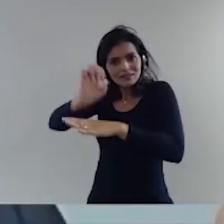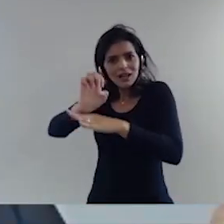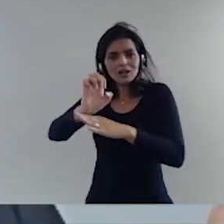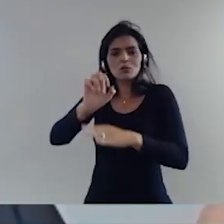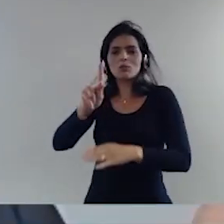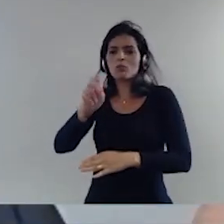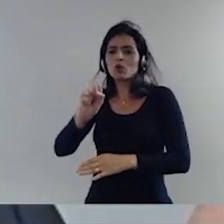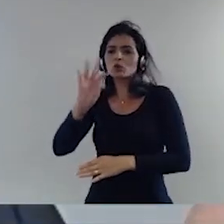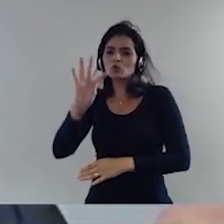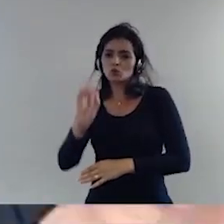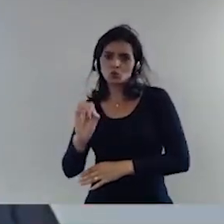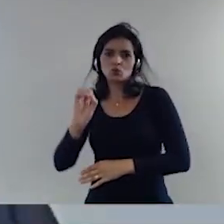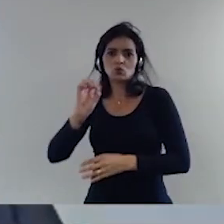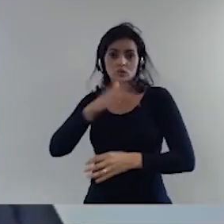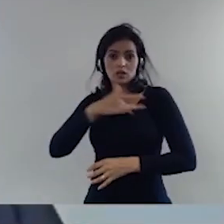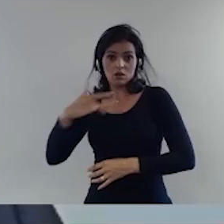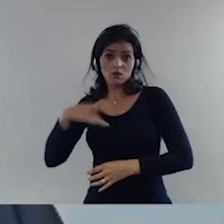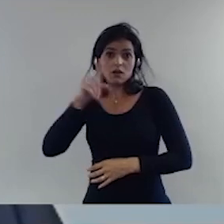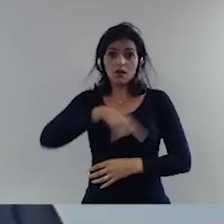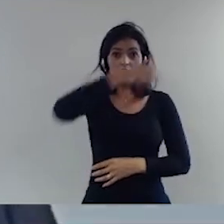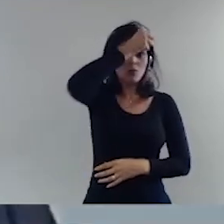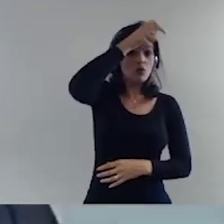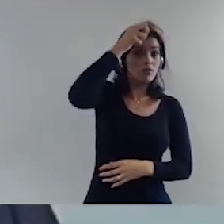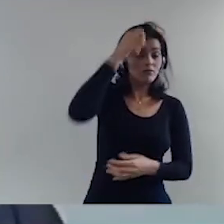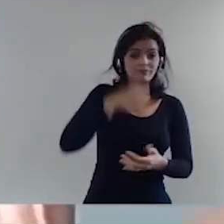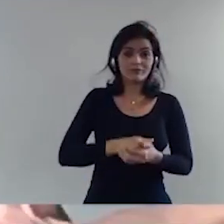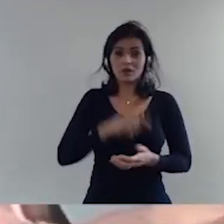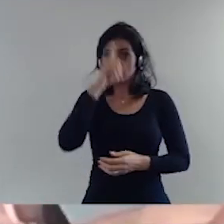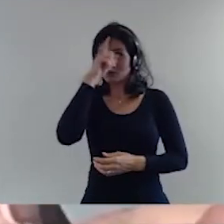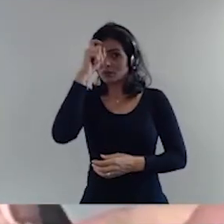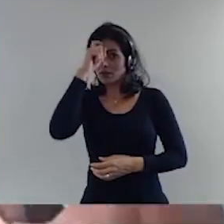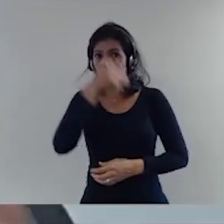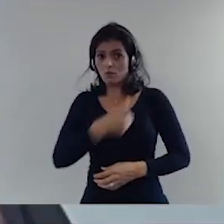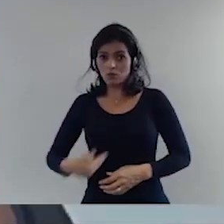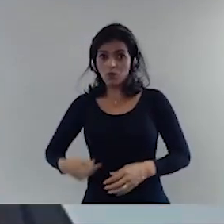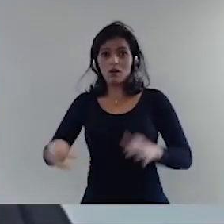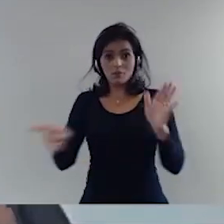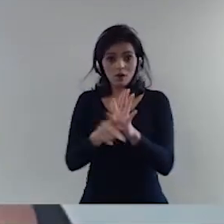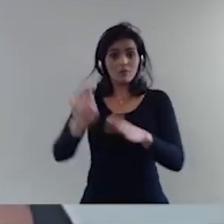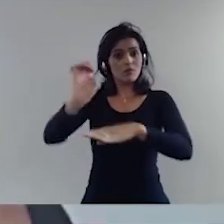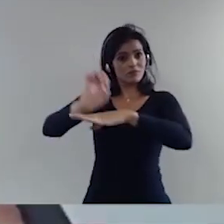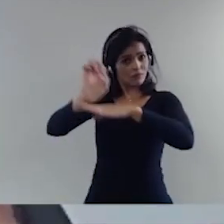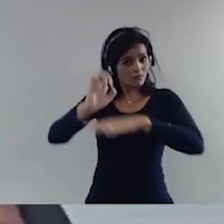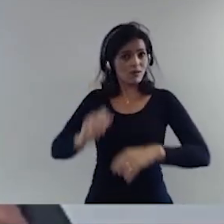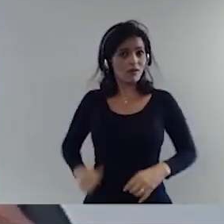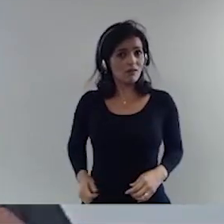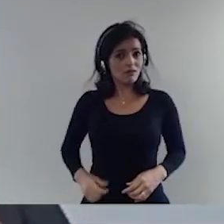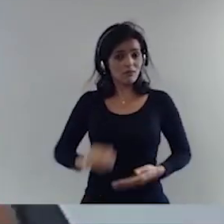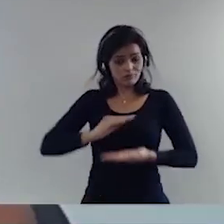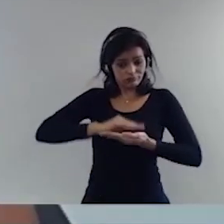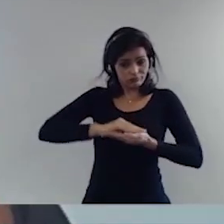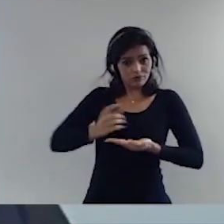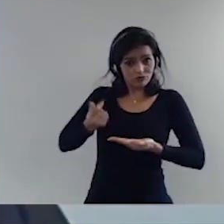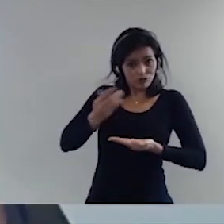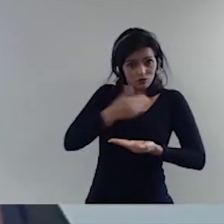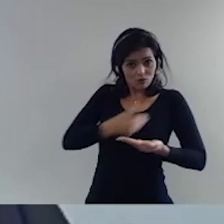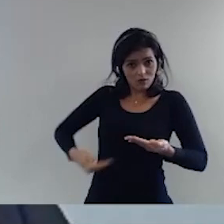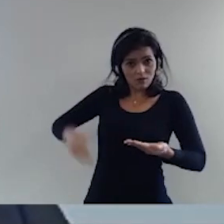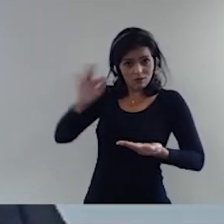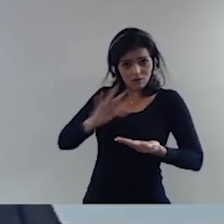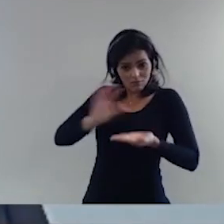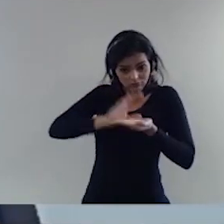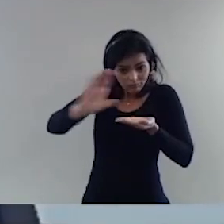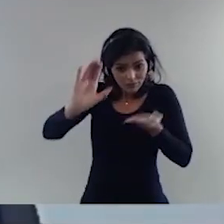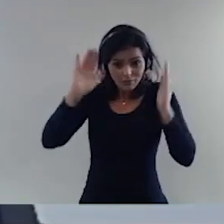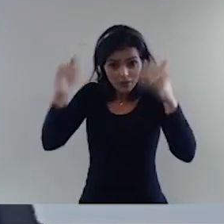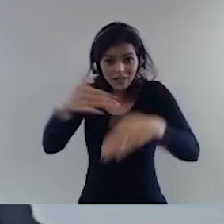de saúde são municipais, hospitais públicos são estaduais. Então, o orçamento da União destinado à